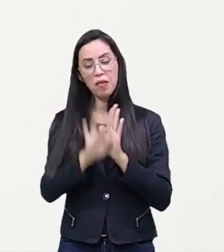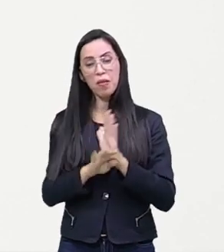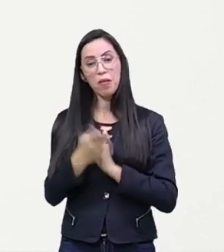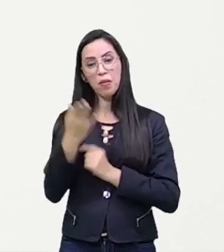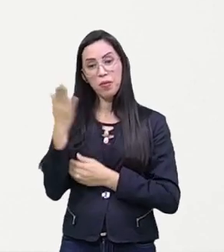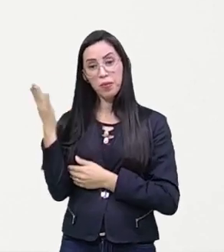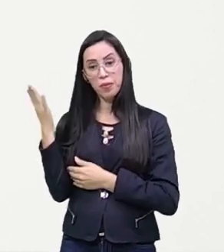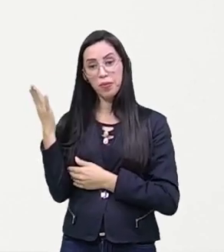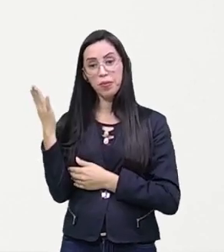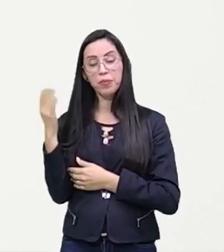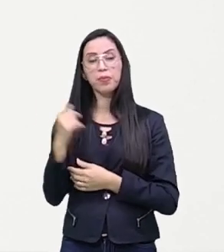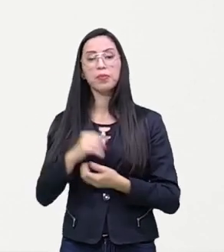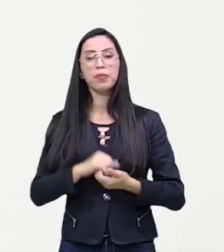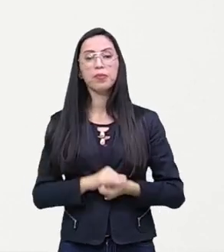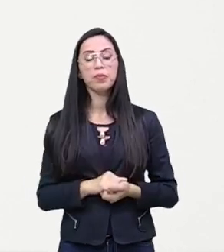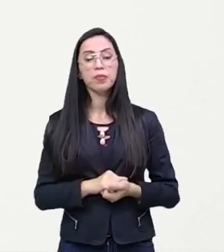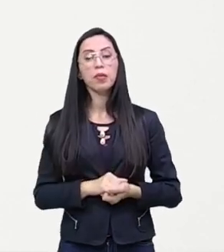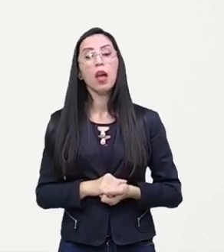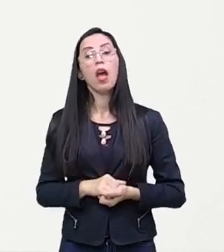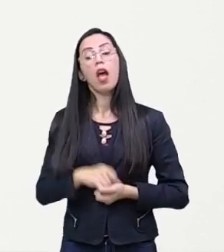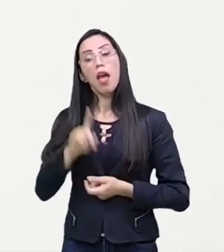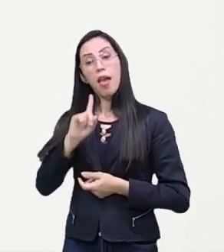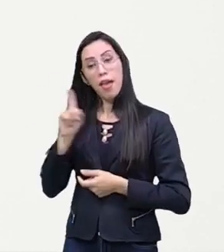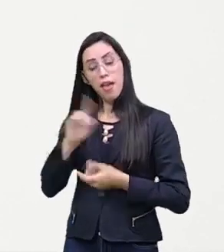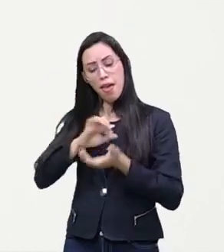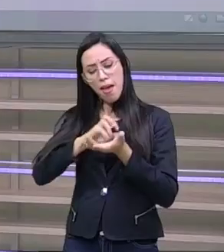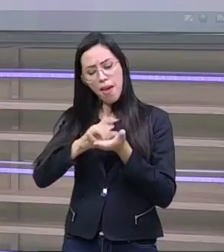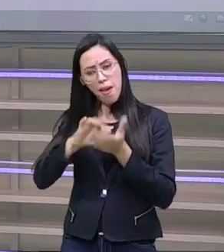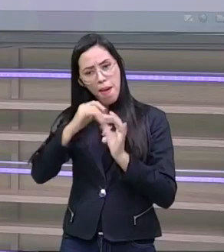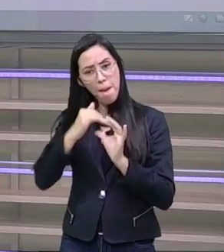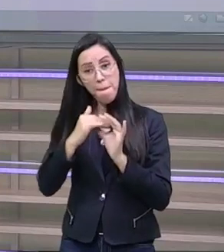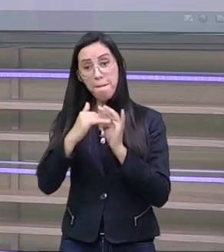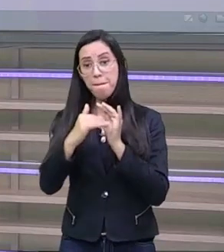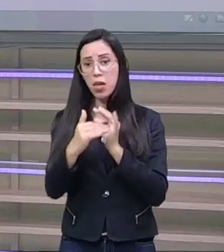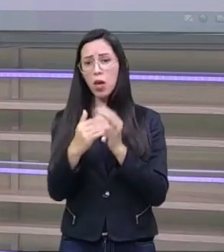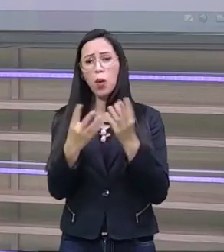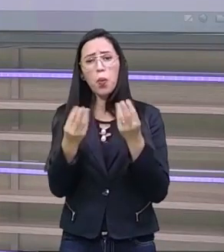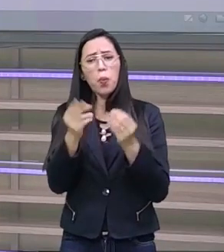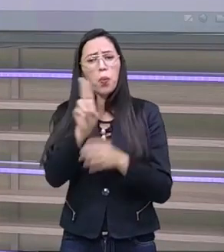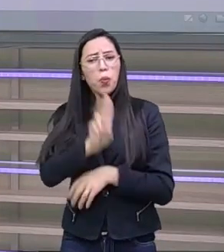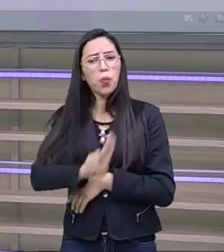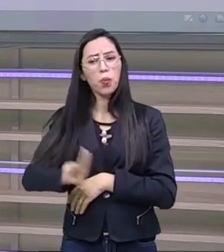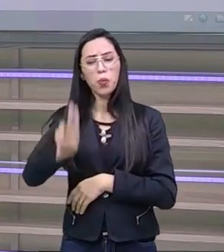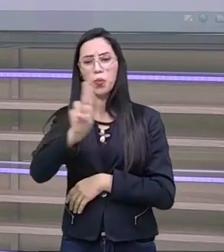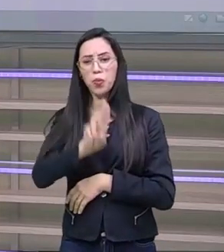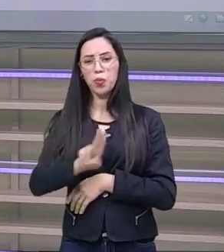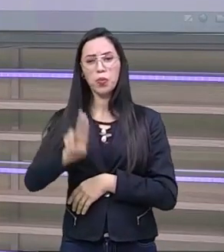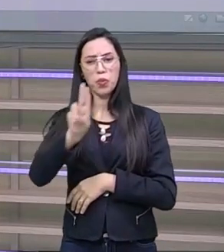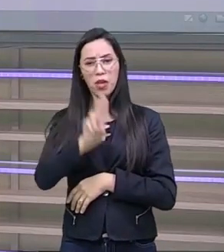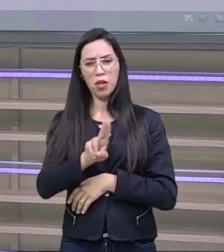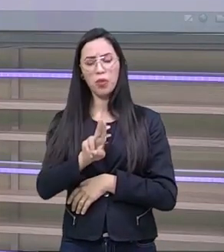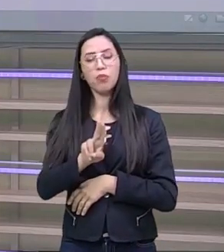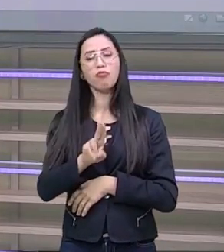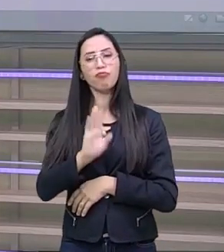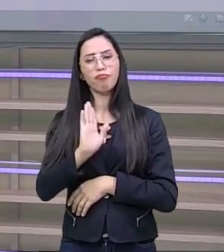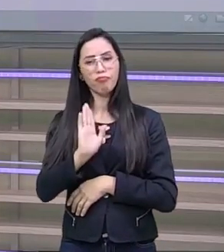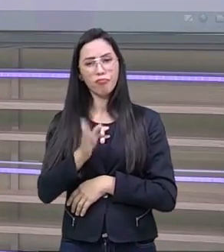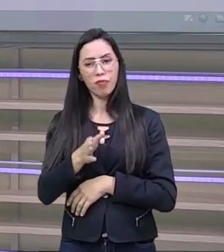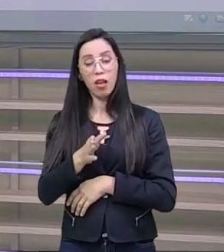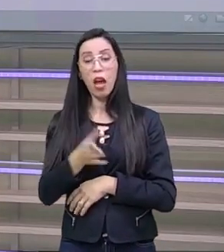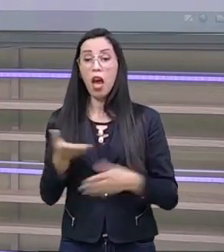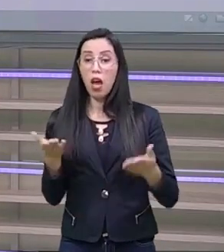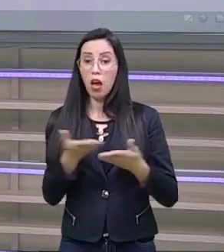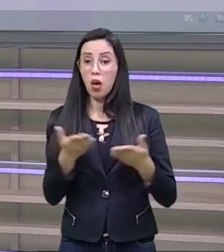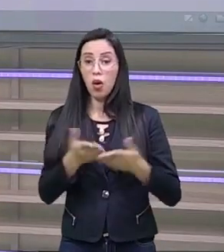este gênero, ele é usado demais. É maravilhoso, né? Quem nunca usou? Agora a gente só